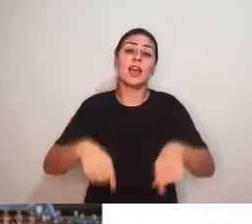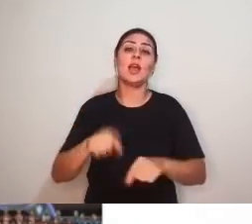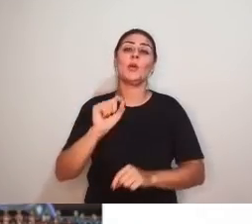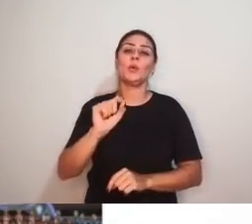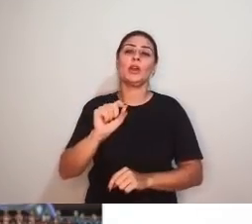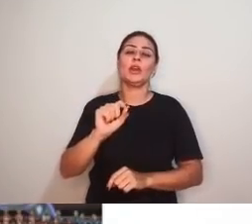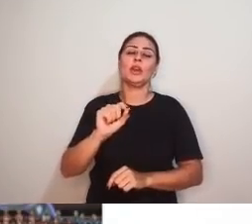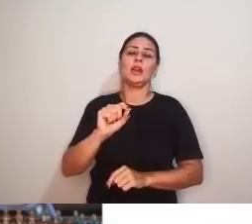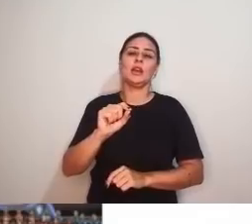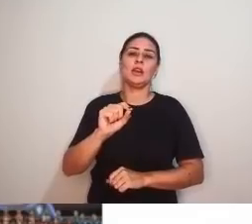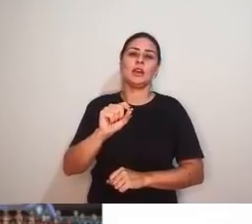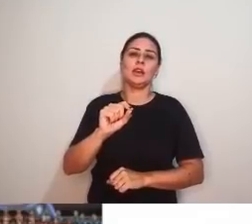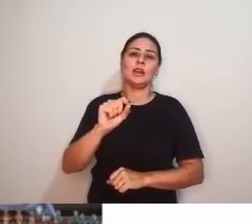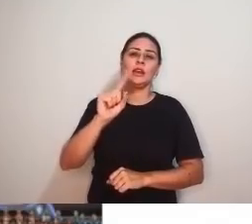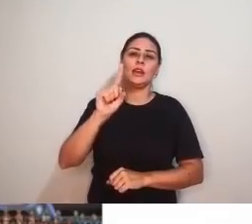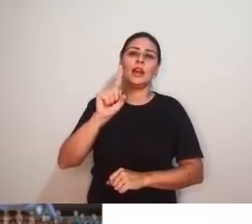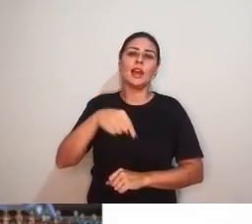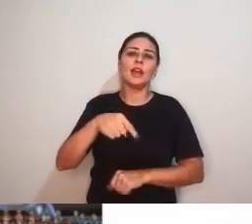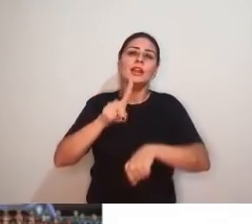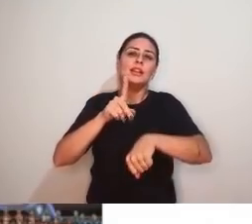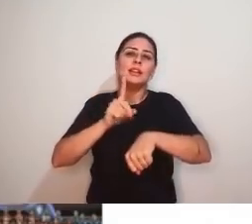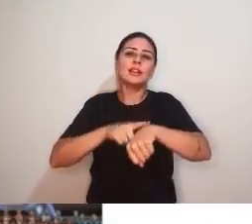pedagogia histórico-crítica, que é